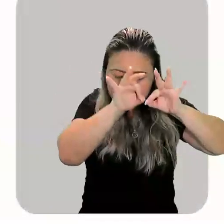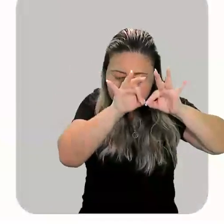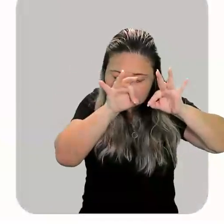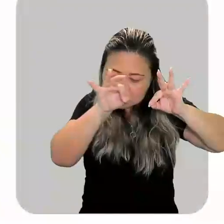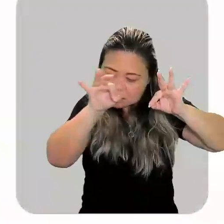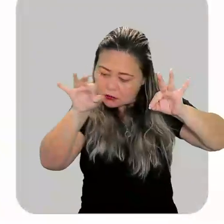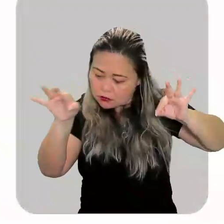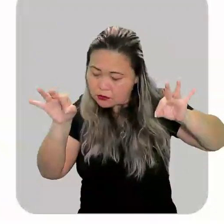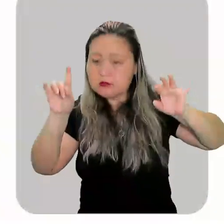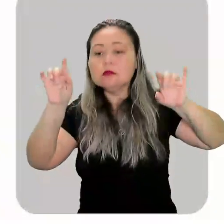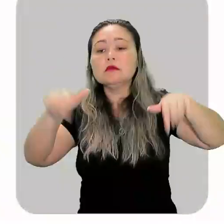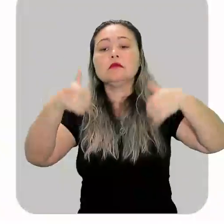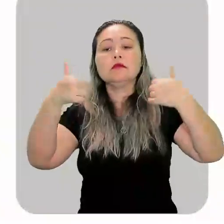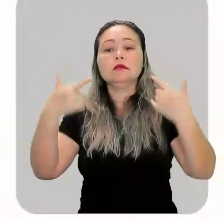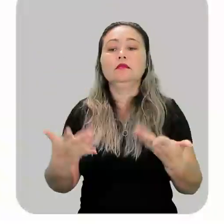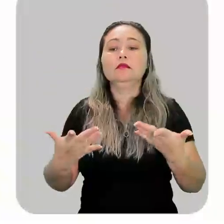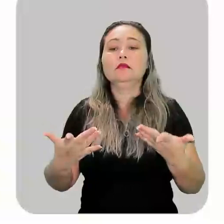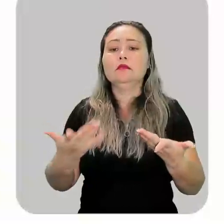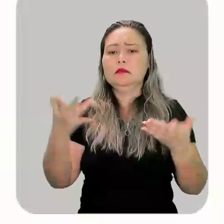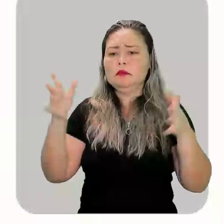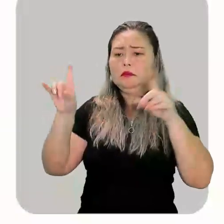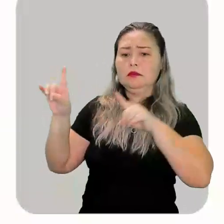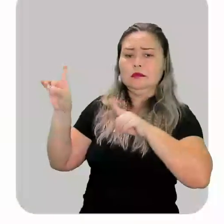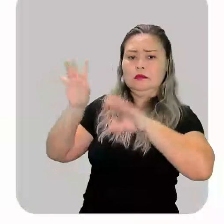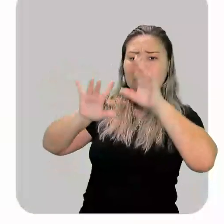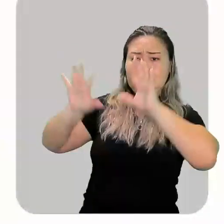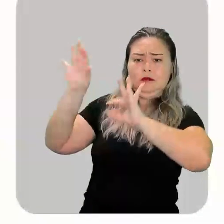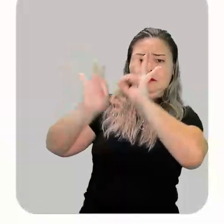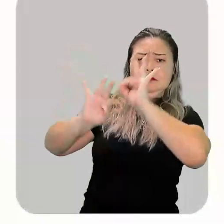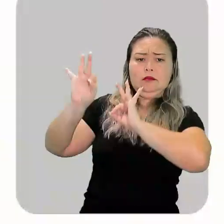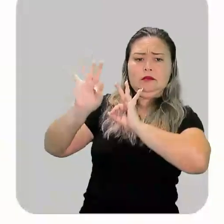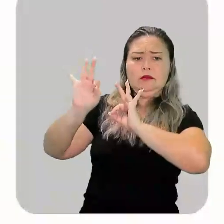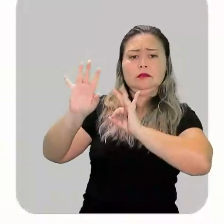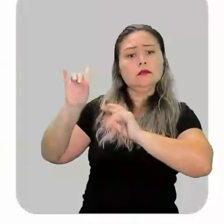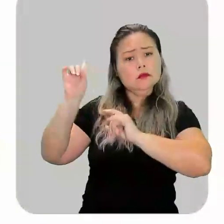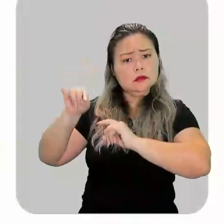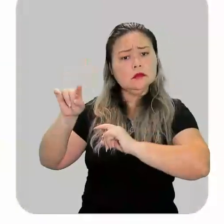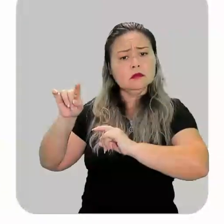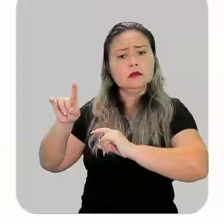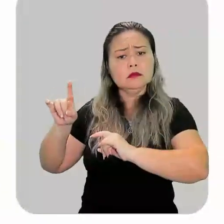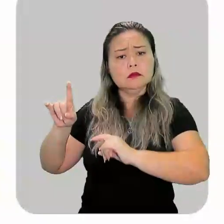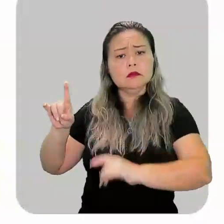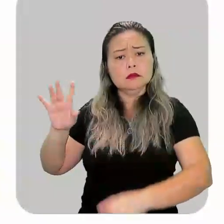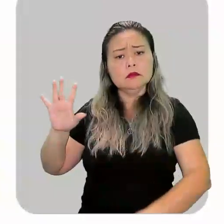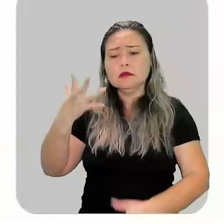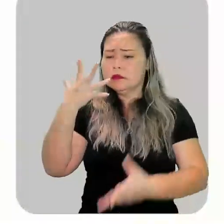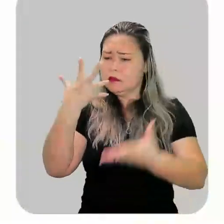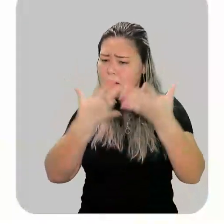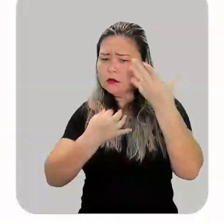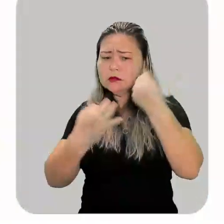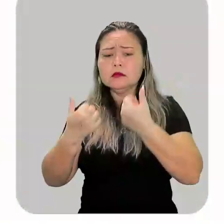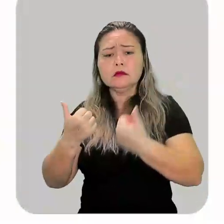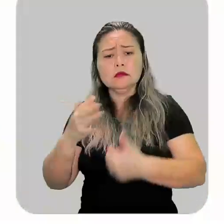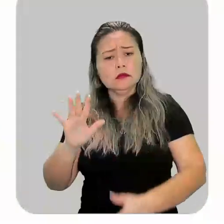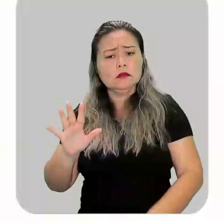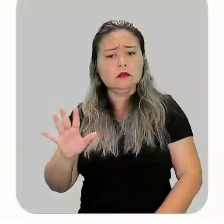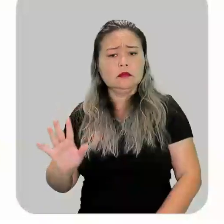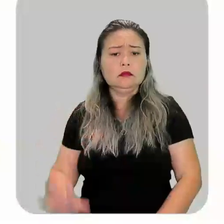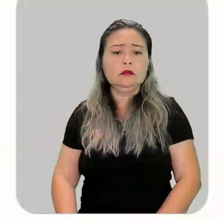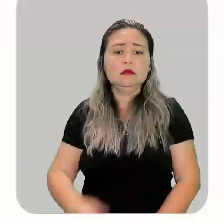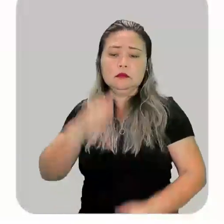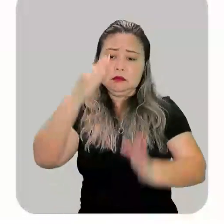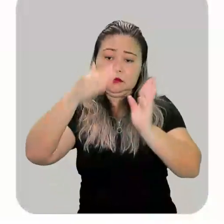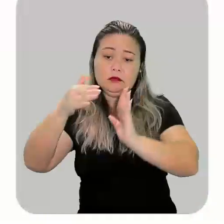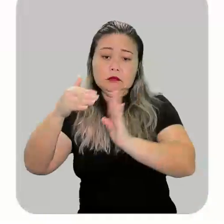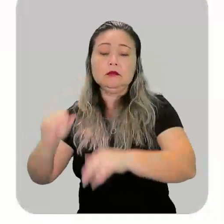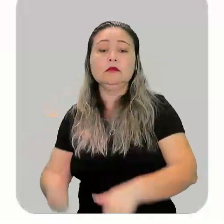Então esse é o procedimento. Ficou uma loucura aqui, né? Dá uma apagadinha. Mas é assim mesmo. Tava bonitinho. Tava bonitinho? Não, dava muita